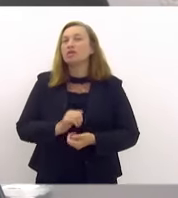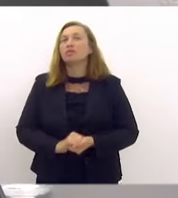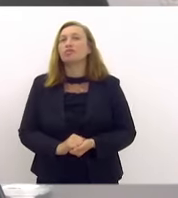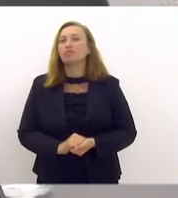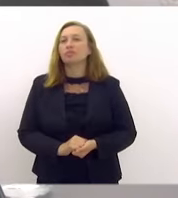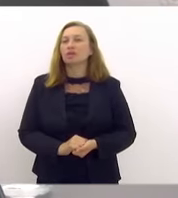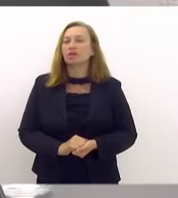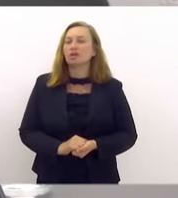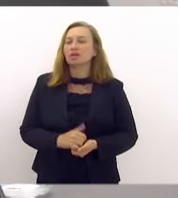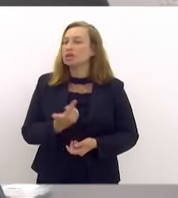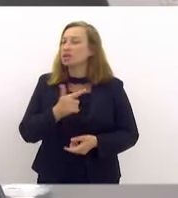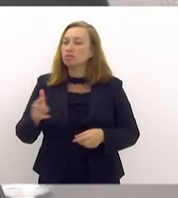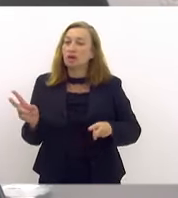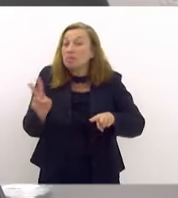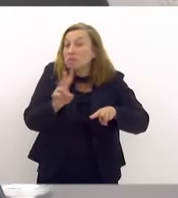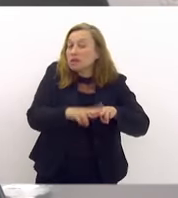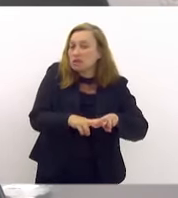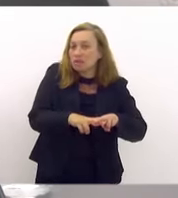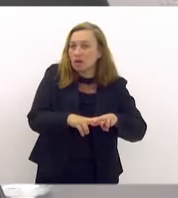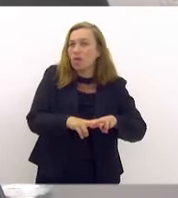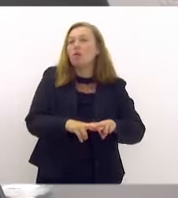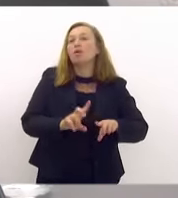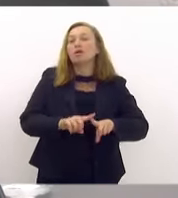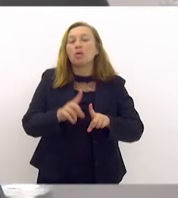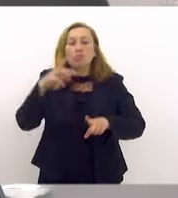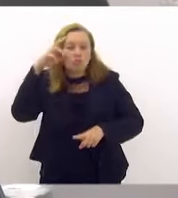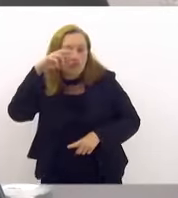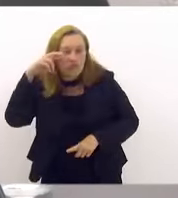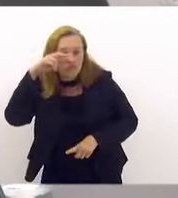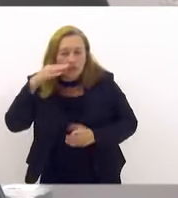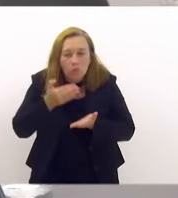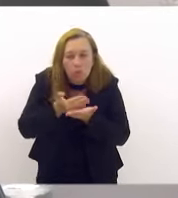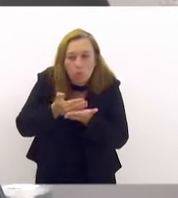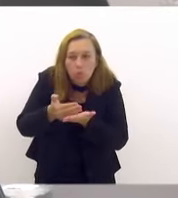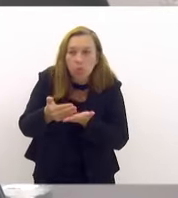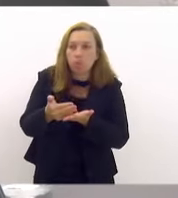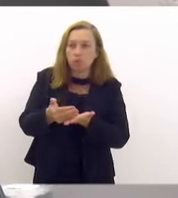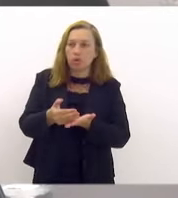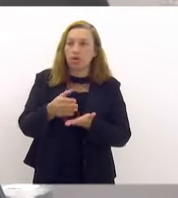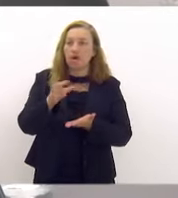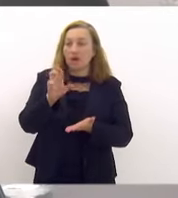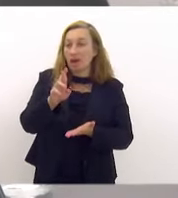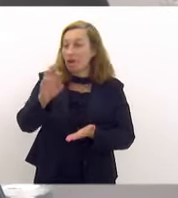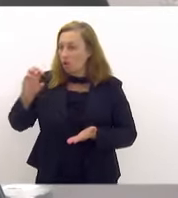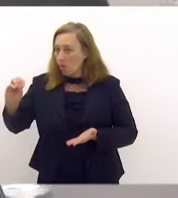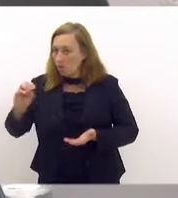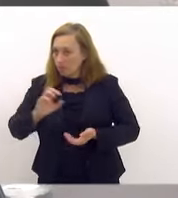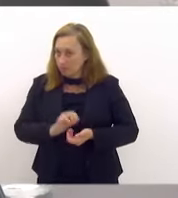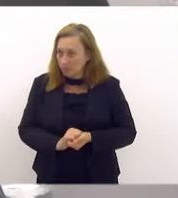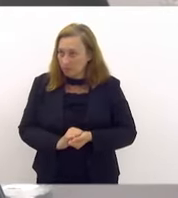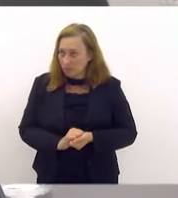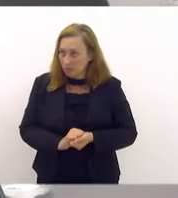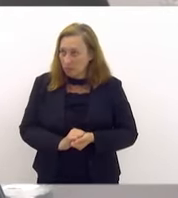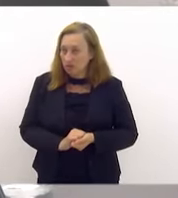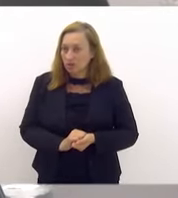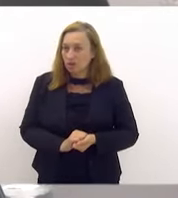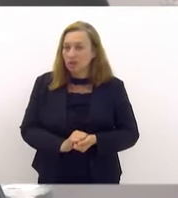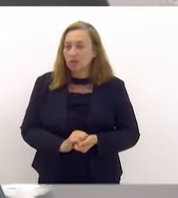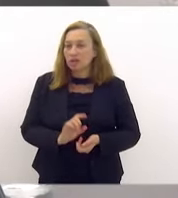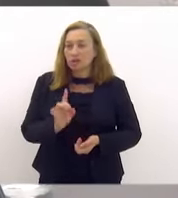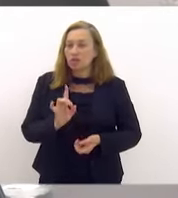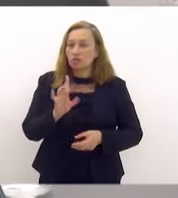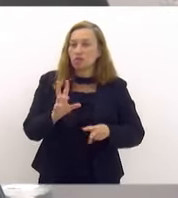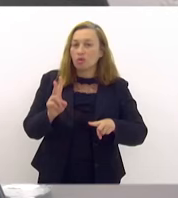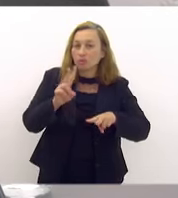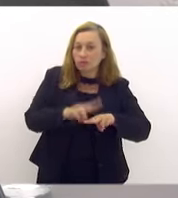auto de prisão em flagrante Então são investigações iniciadas a partir de ros e não de autos de prisão